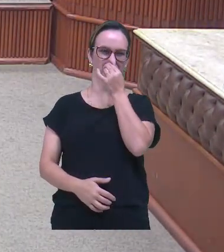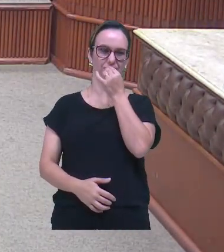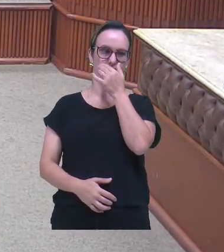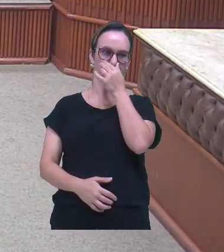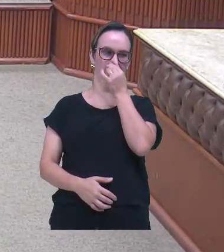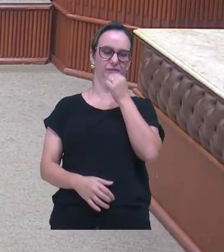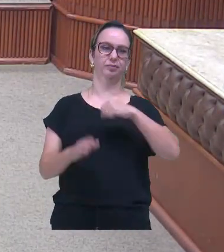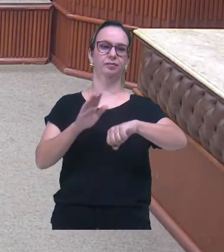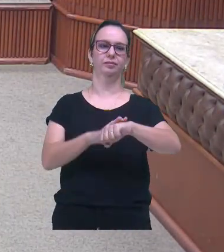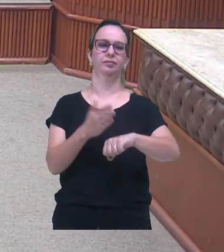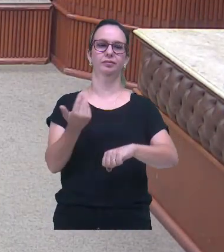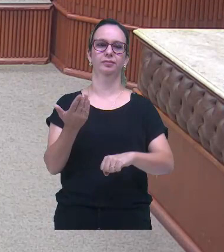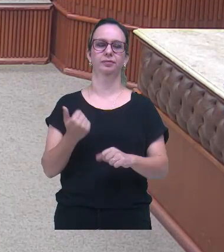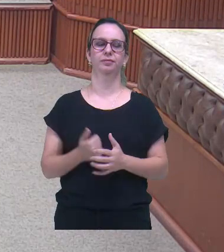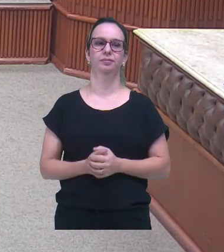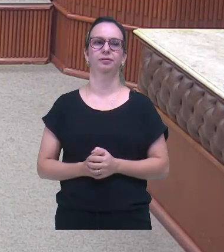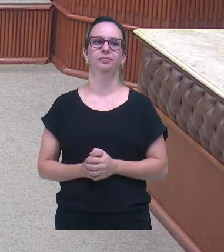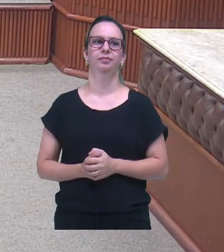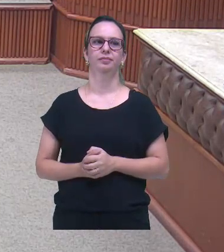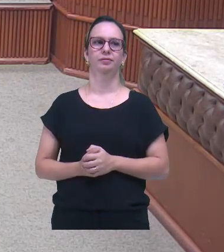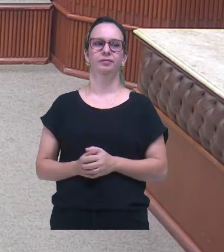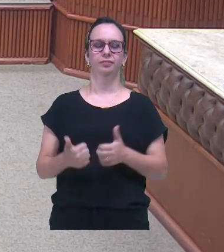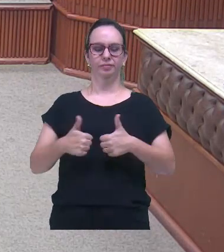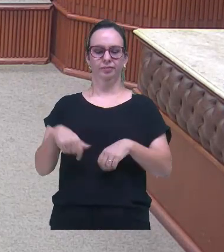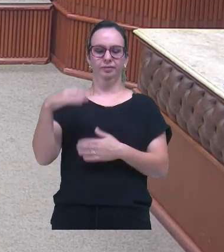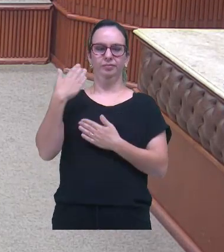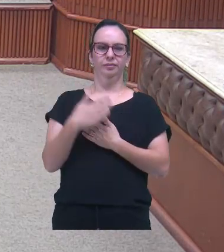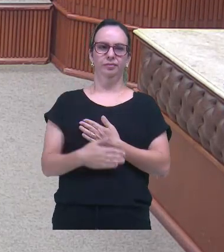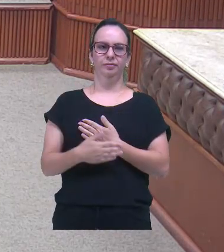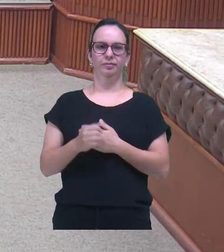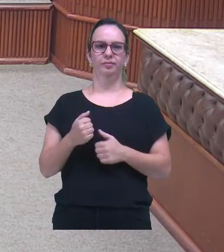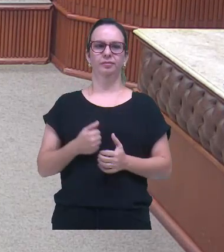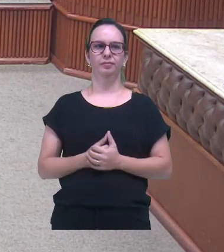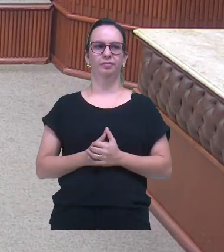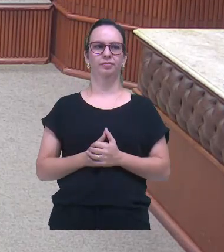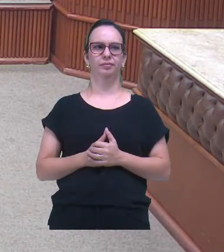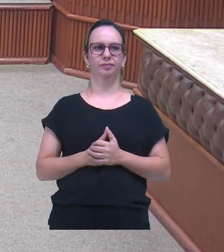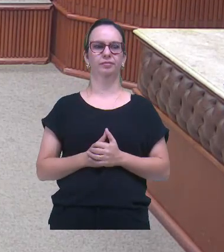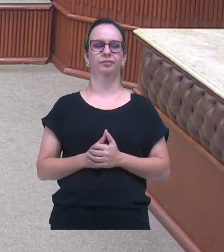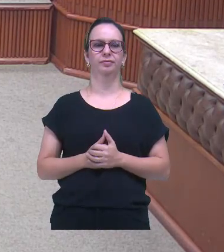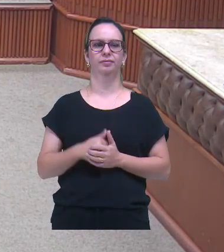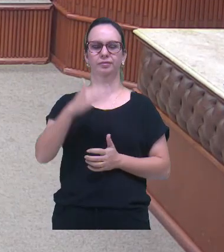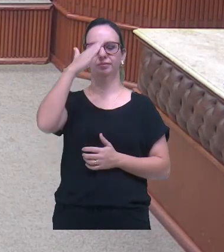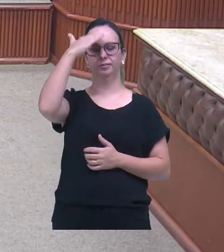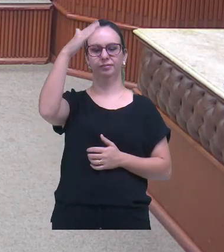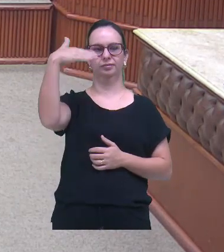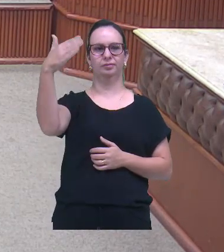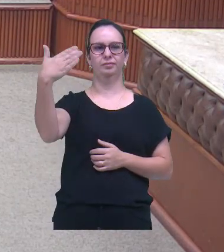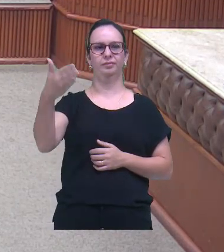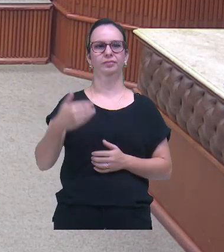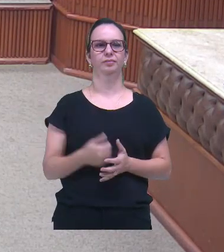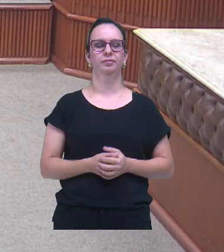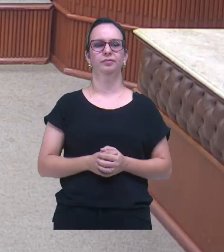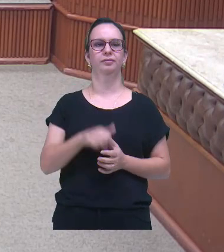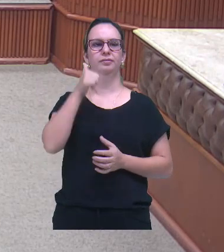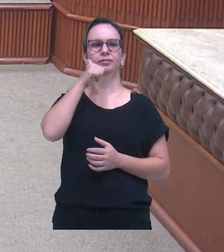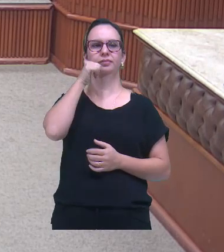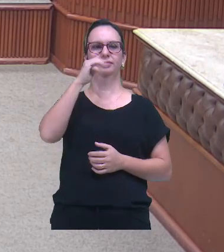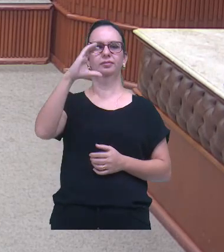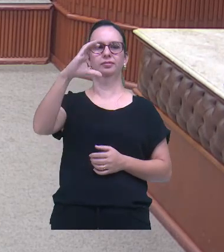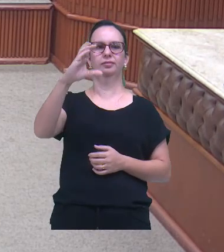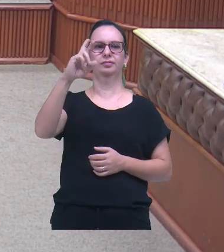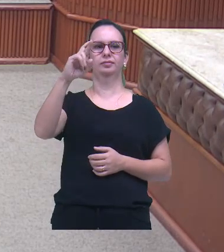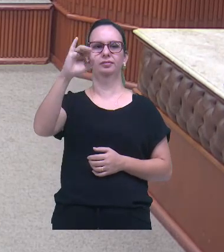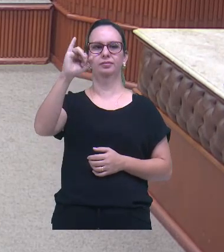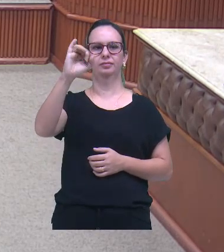Eu convido para se colocarem em posição de destaque os homenageados. A senhora Cristiane Silvério de